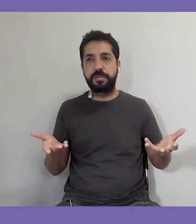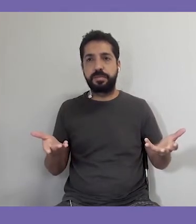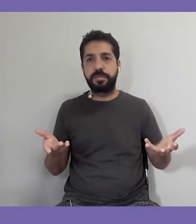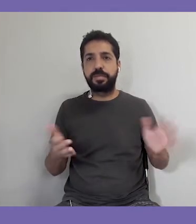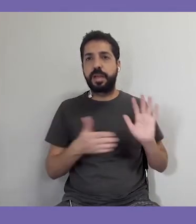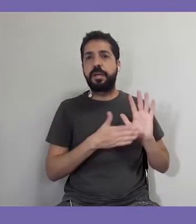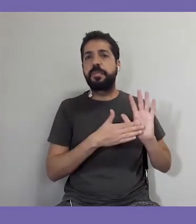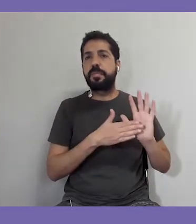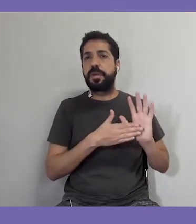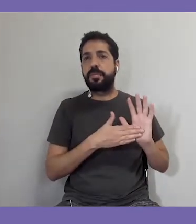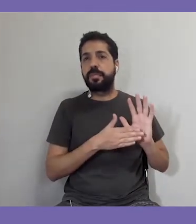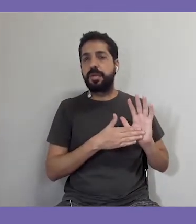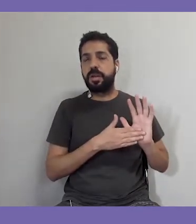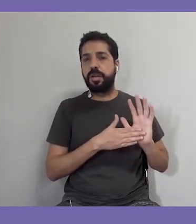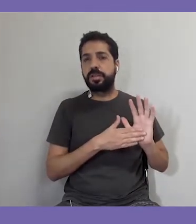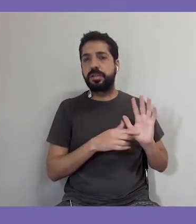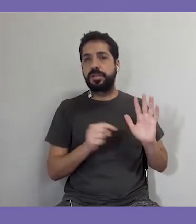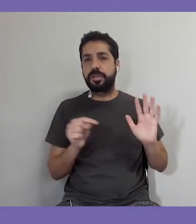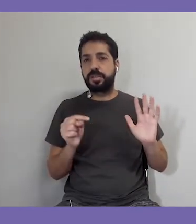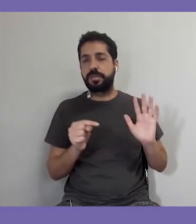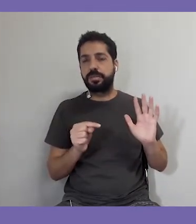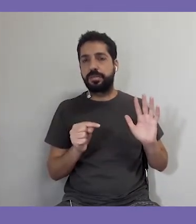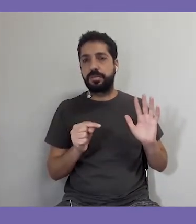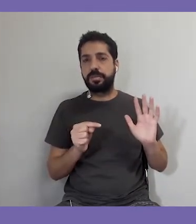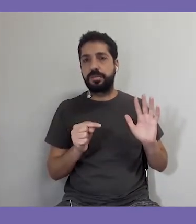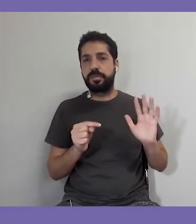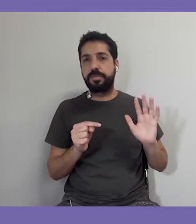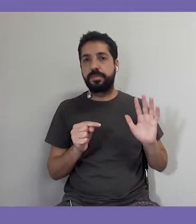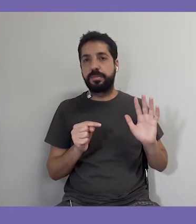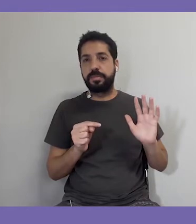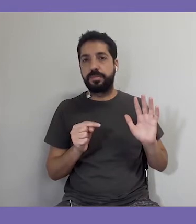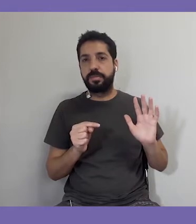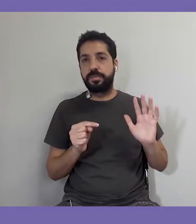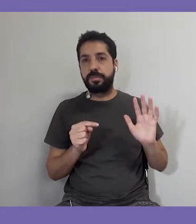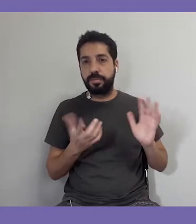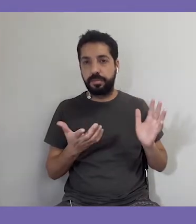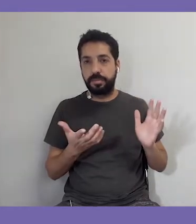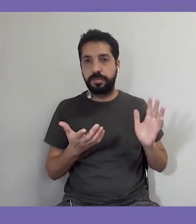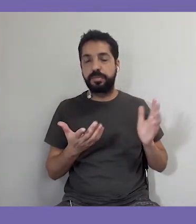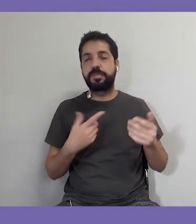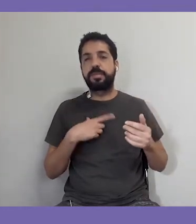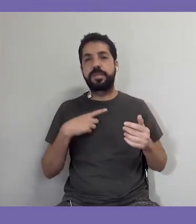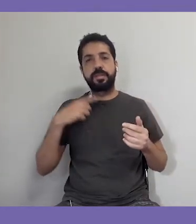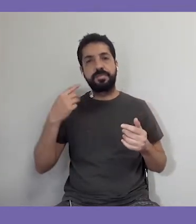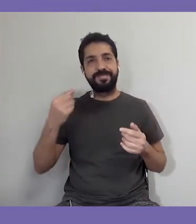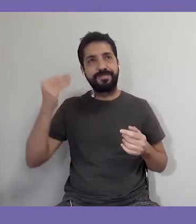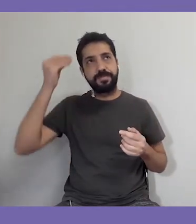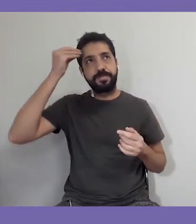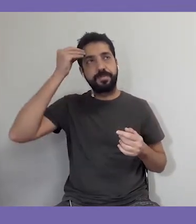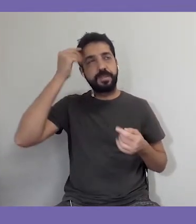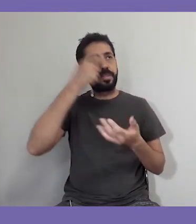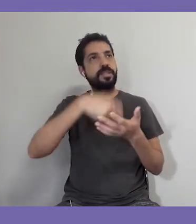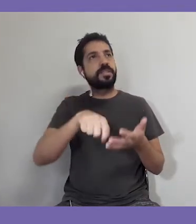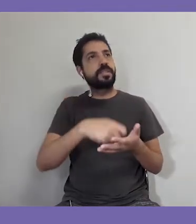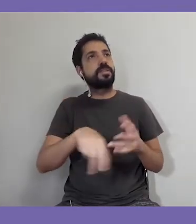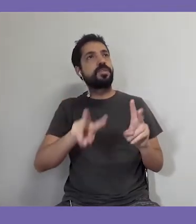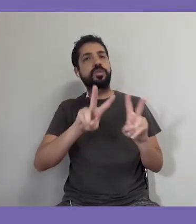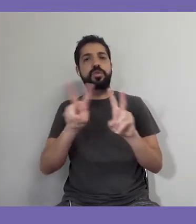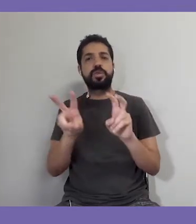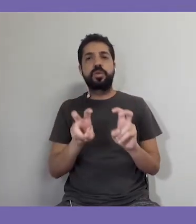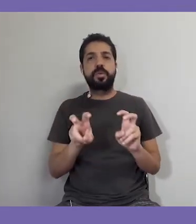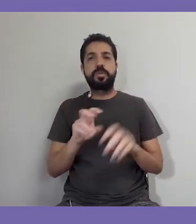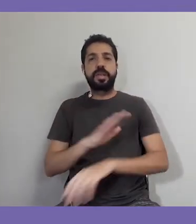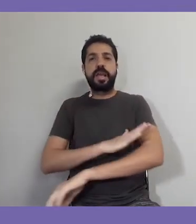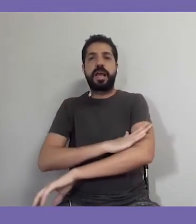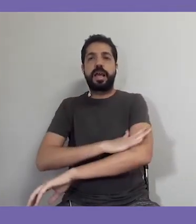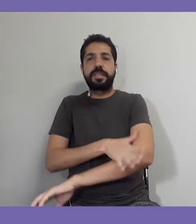assim que isso foi proposto, me veio logo na mente, né, escrever